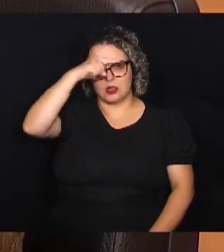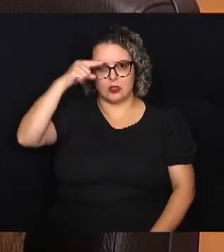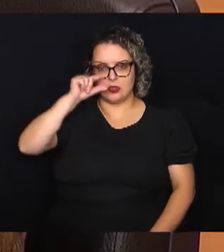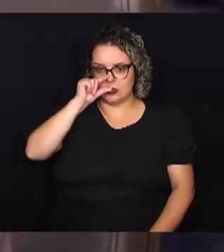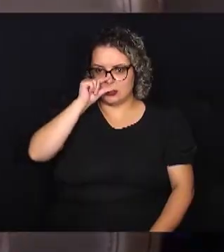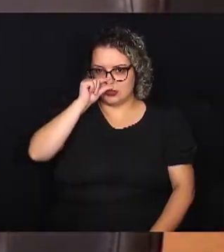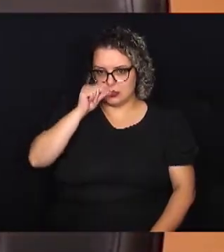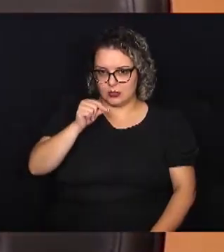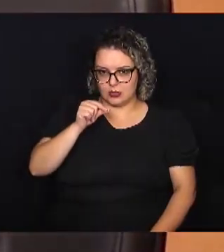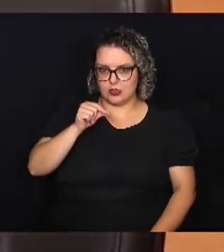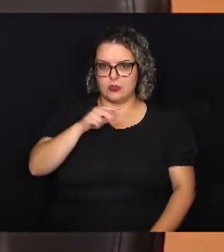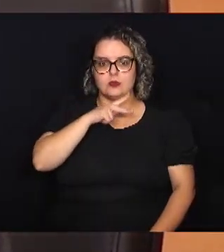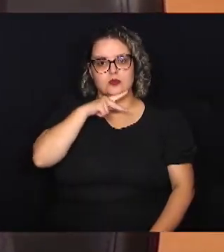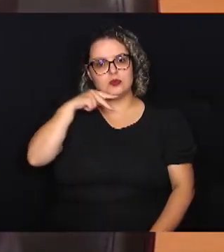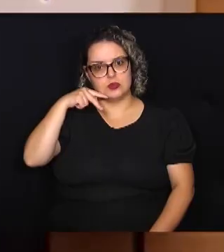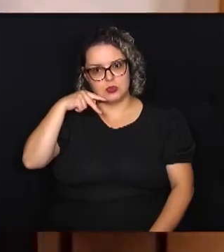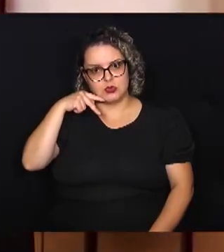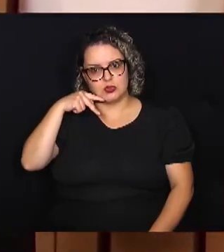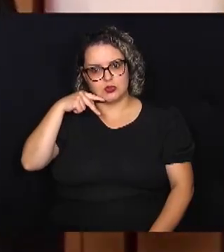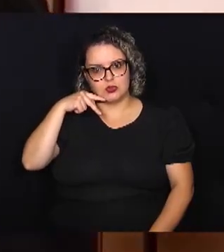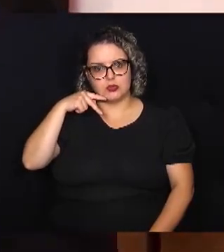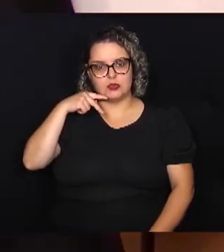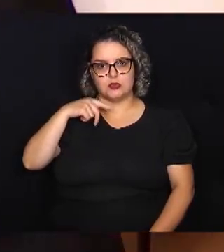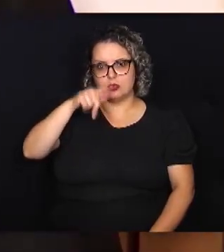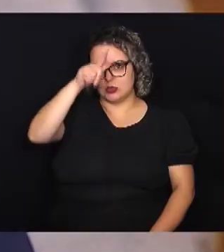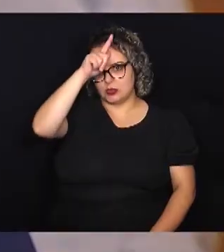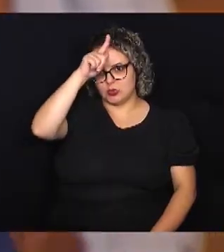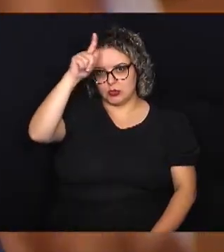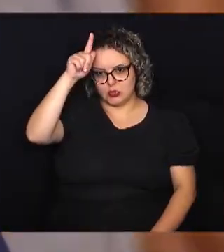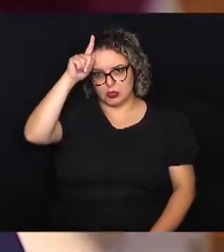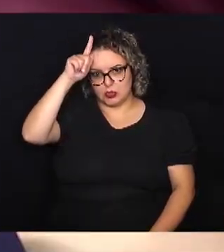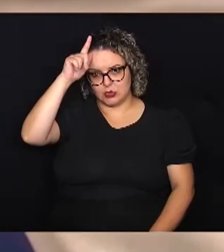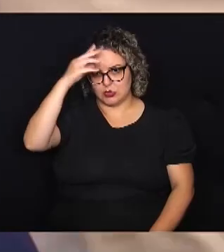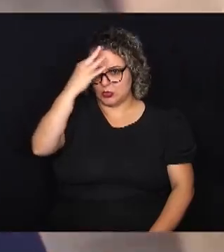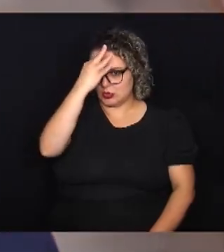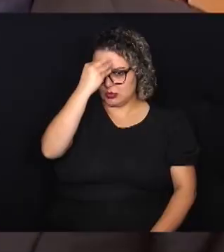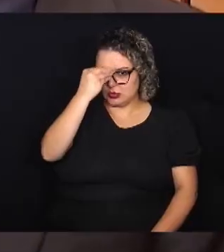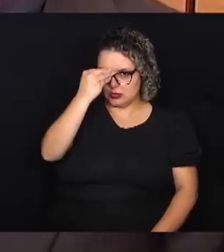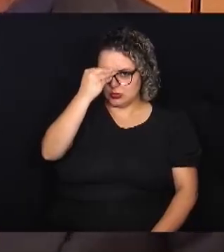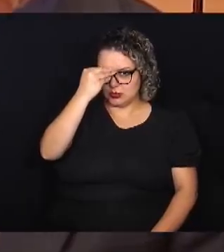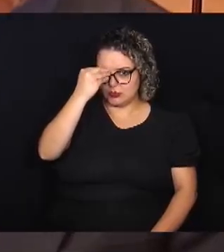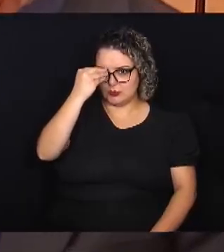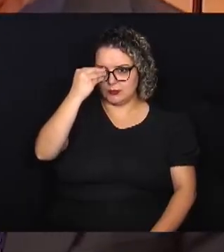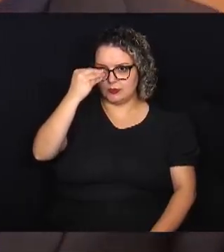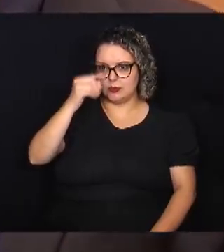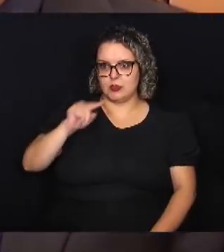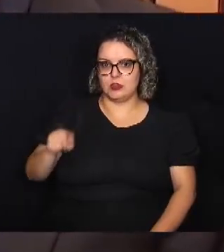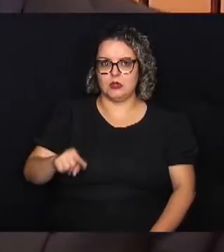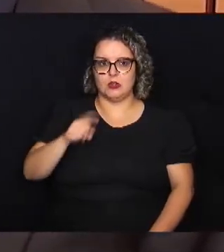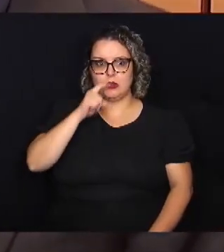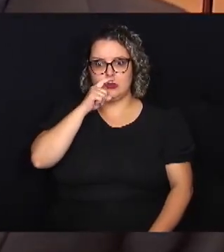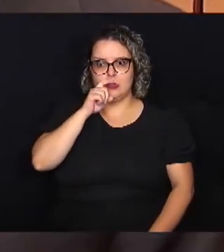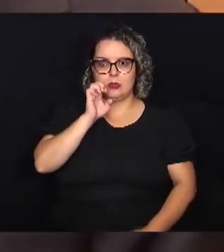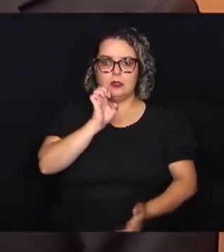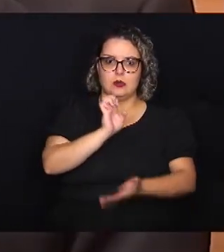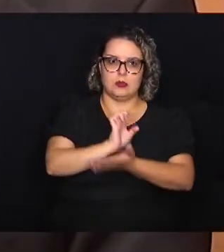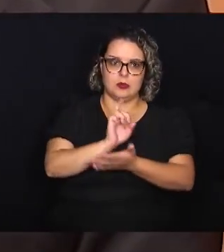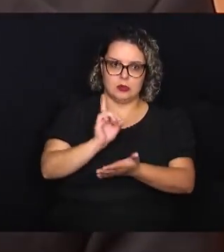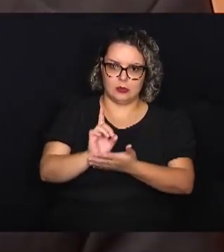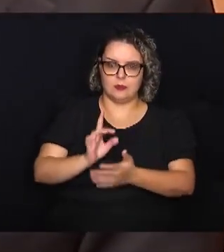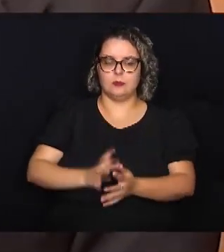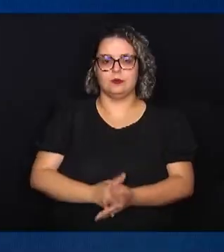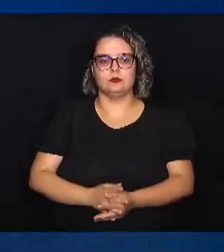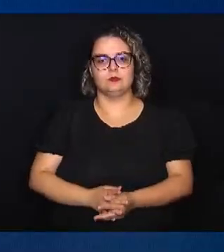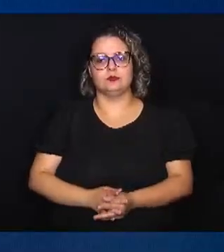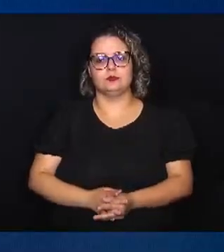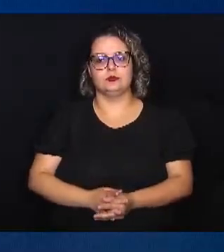Arnaldo Salvetti, Permínio Monteiro, Gustavo Peta, Jair da Farmácia, Zé Carlos e Edson Ribeiro,